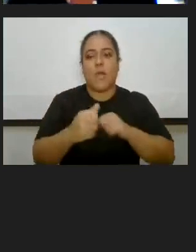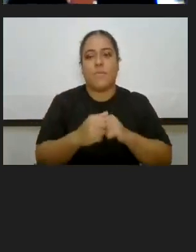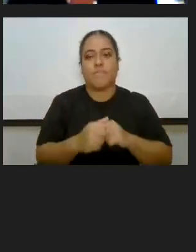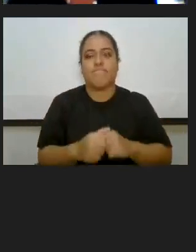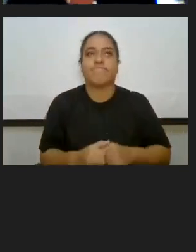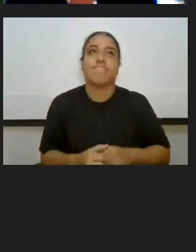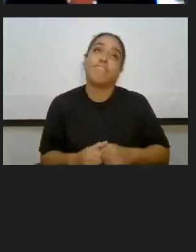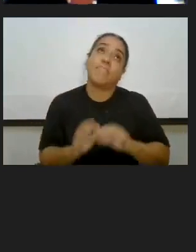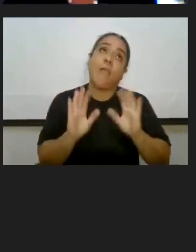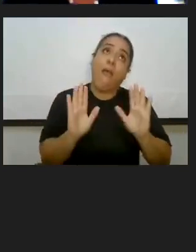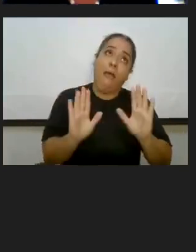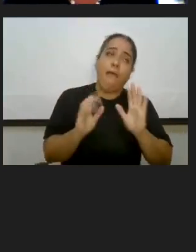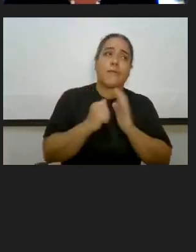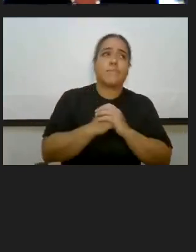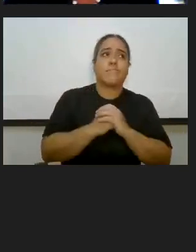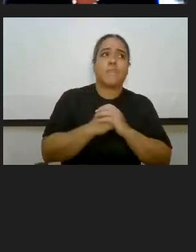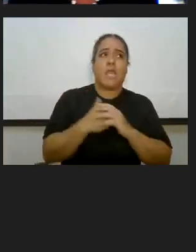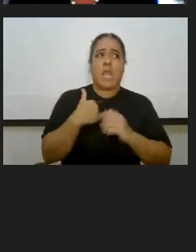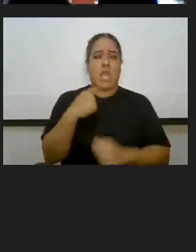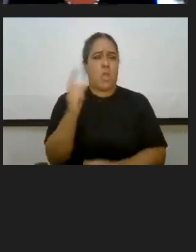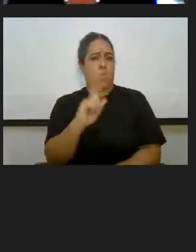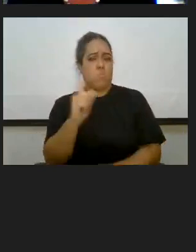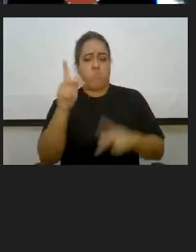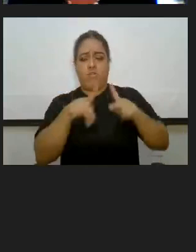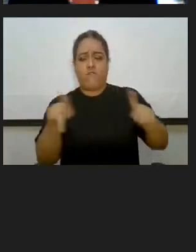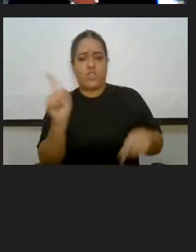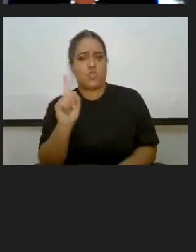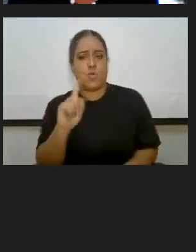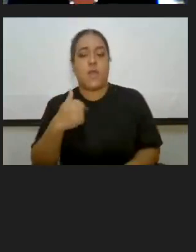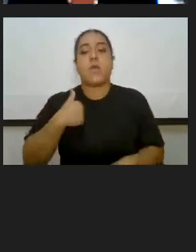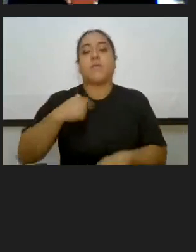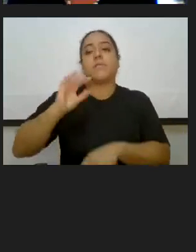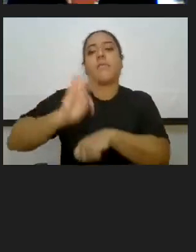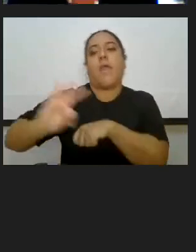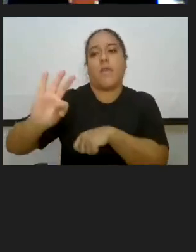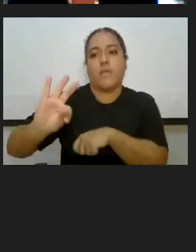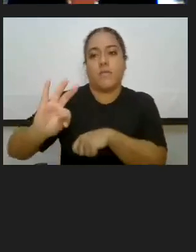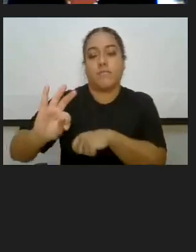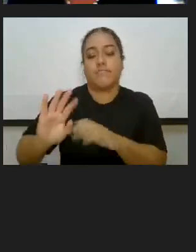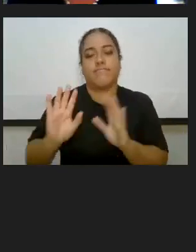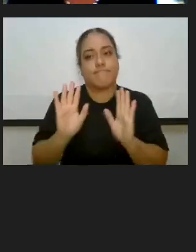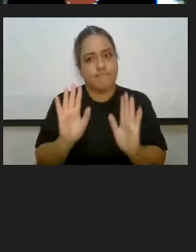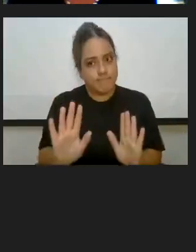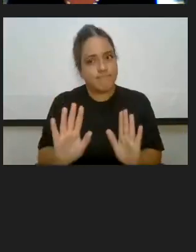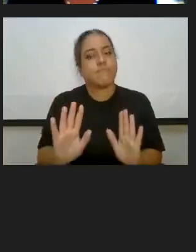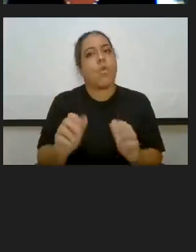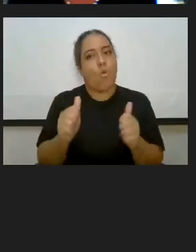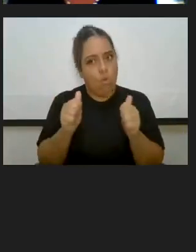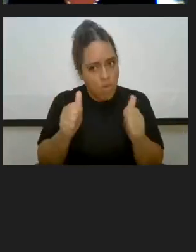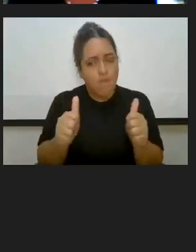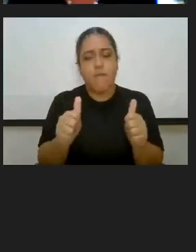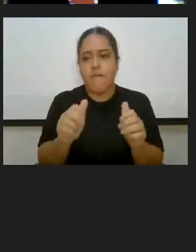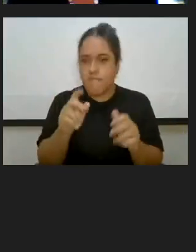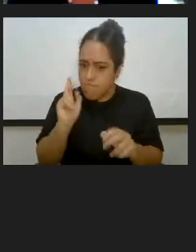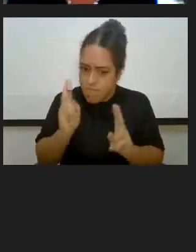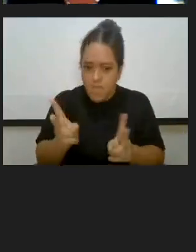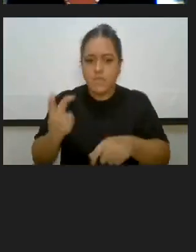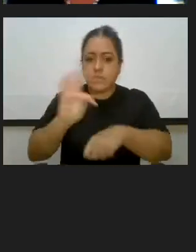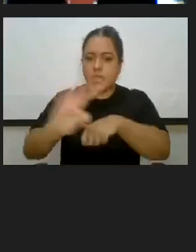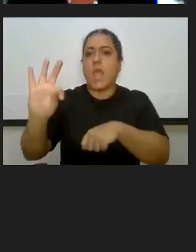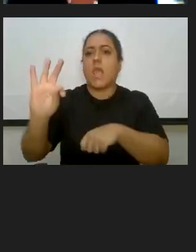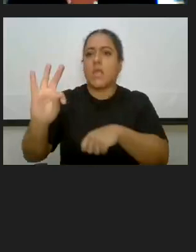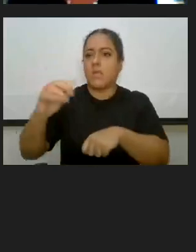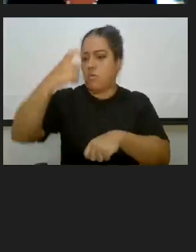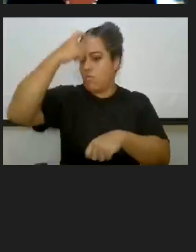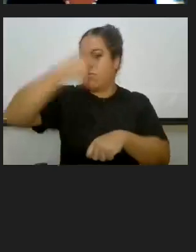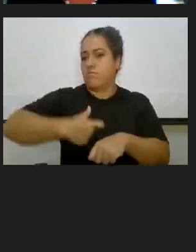parte, eu não sou um professor, eu sou um técnico. Mesmo enquanto técnico, existe